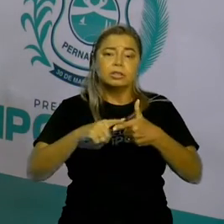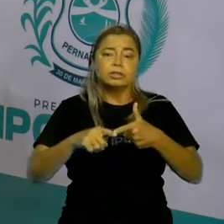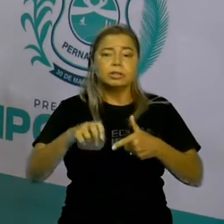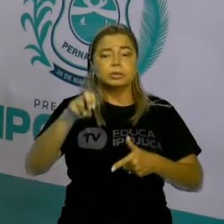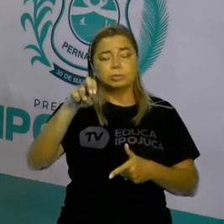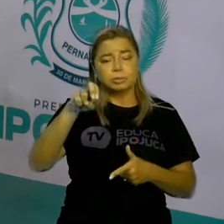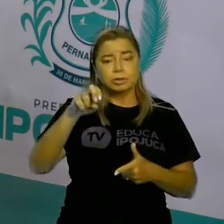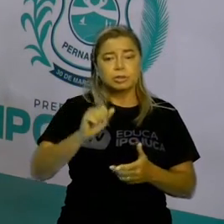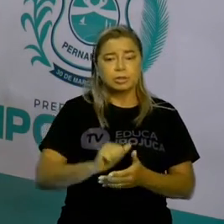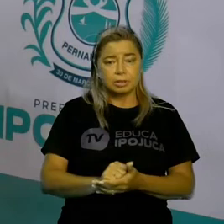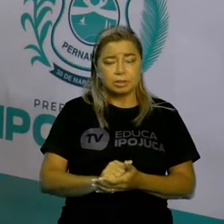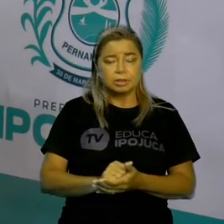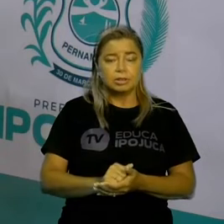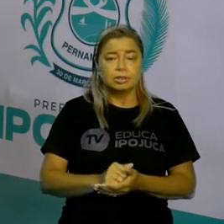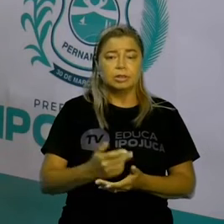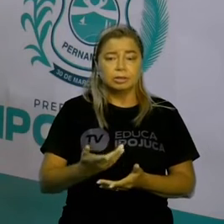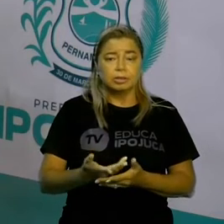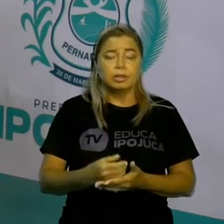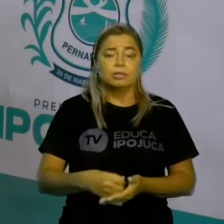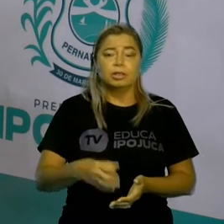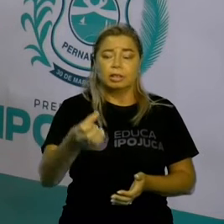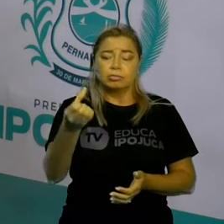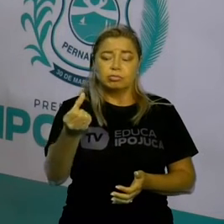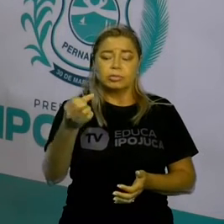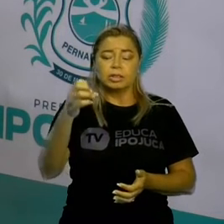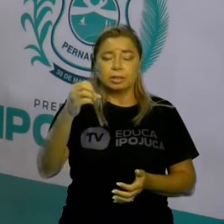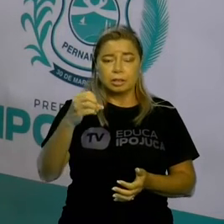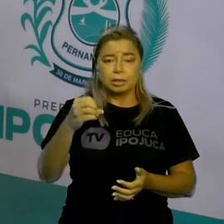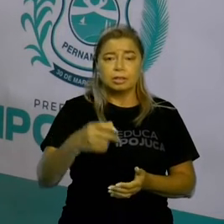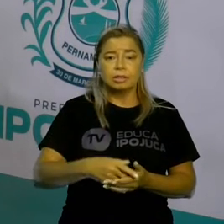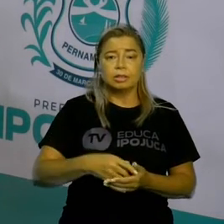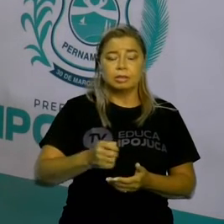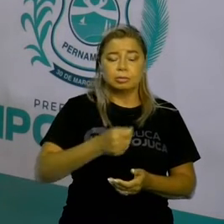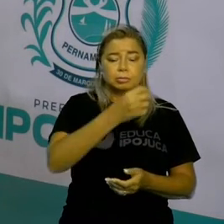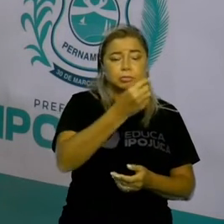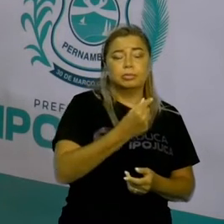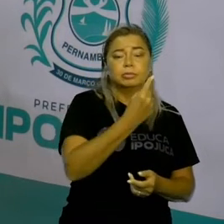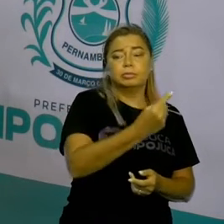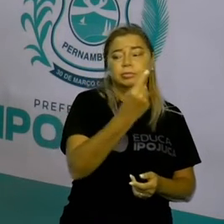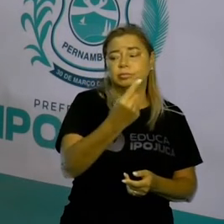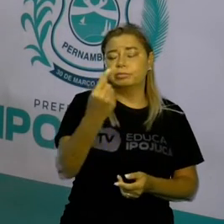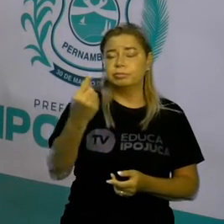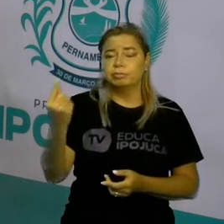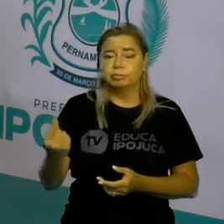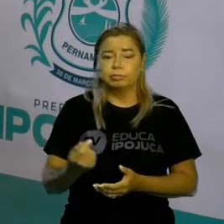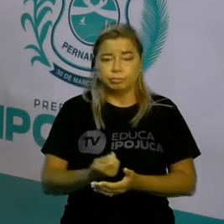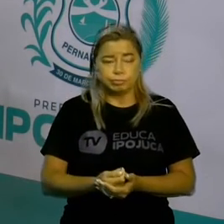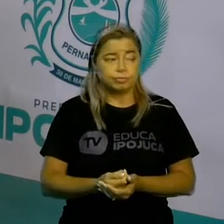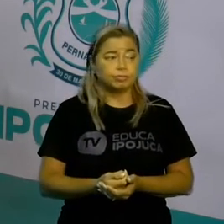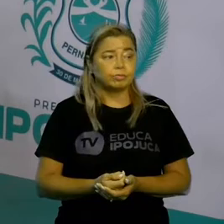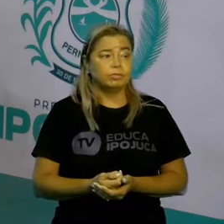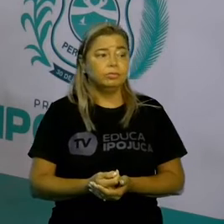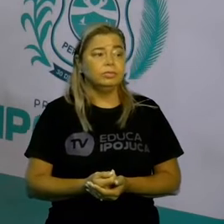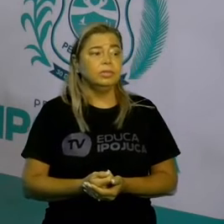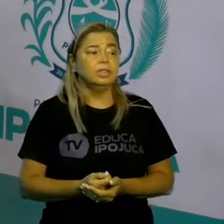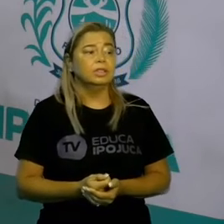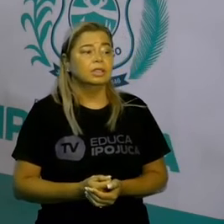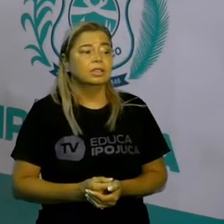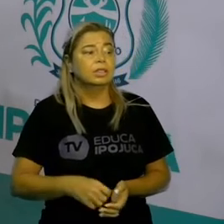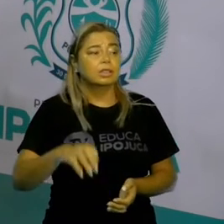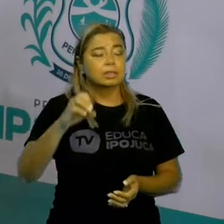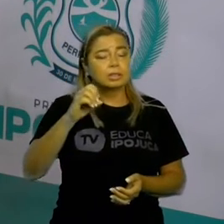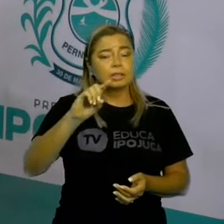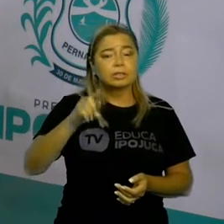60 centavos para cada um. Esses 60, 0,6, que são a mesma coisa